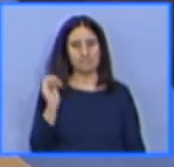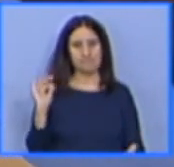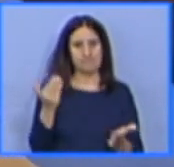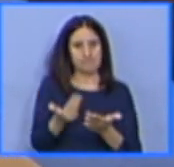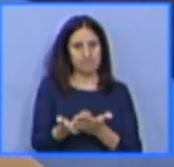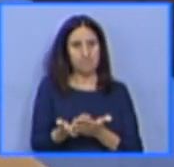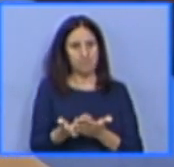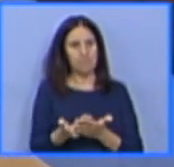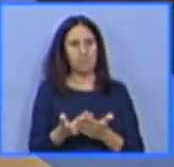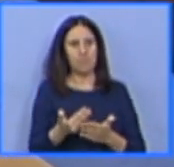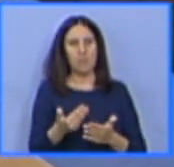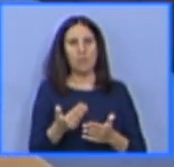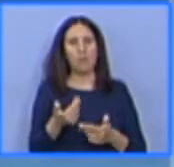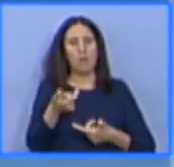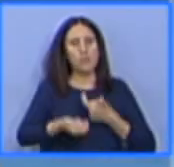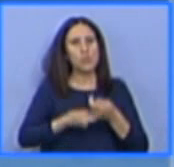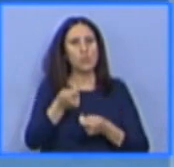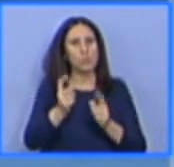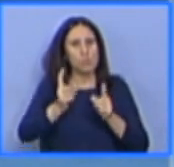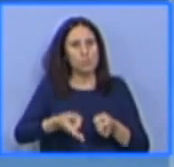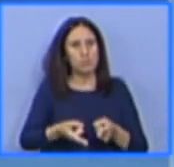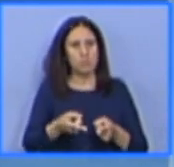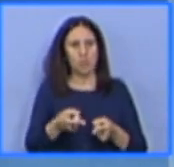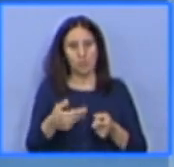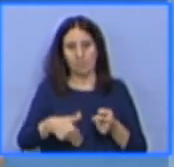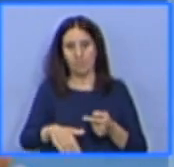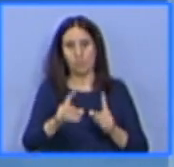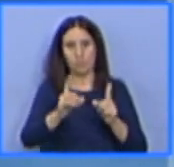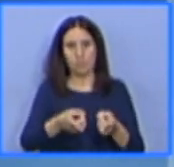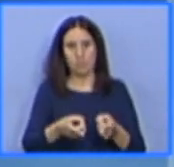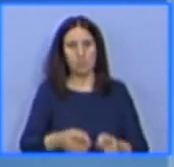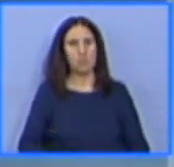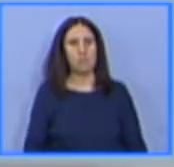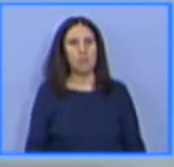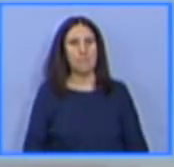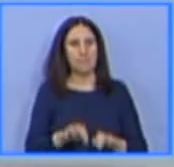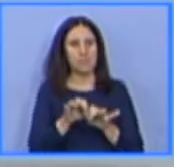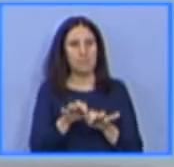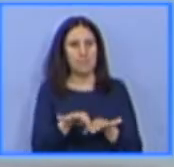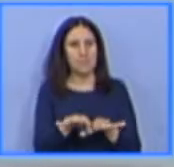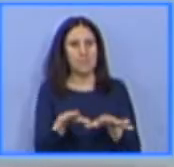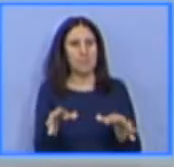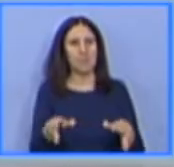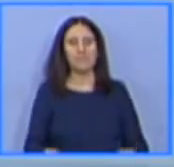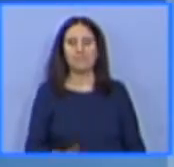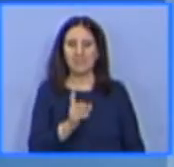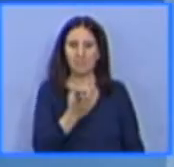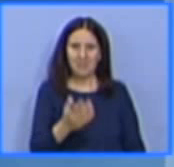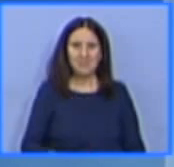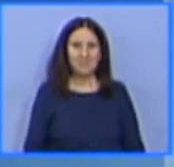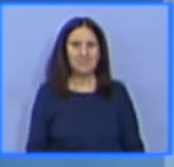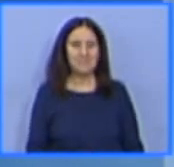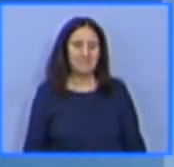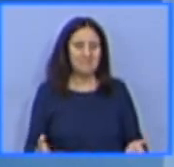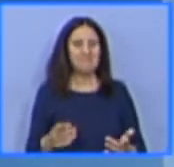começaram de forma muito restrita, como nós agora vamos começar... Mas rapidamente começaram a alargar os... Exatamente. Pronto, é esse o ponto. E,